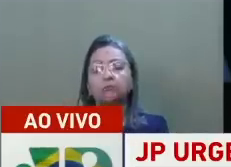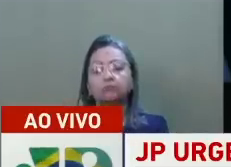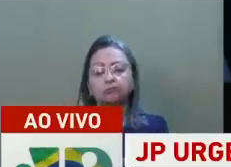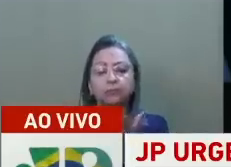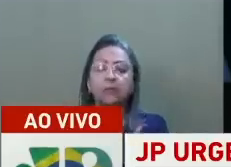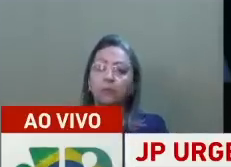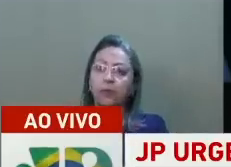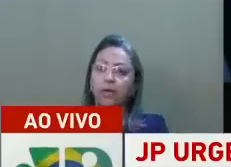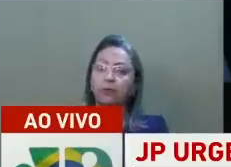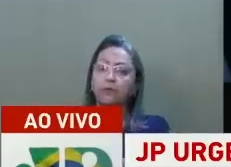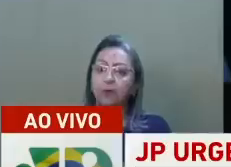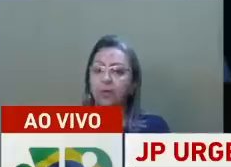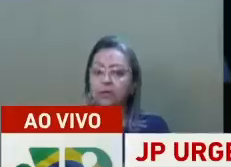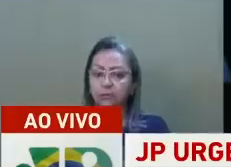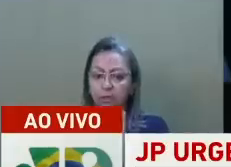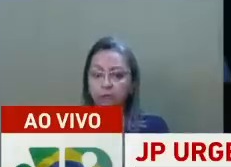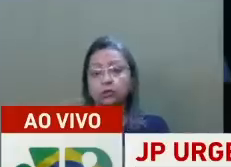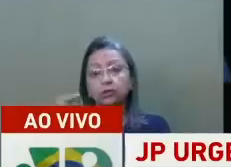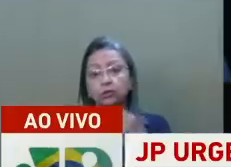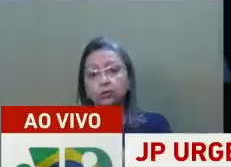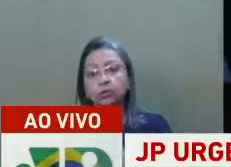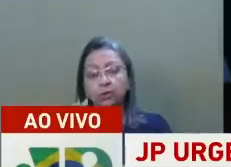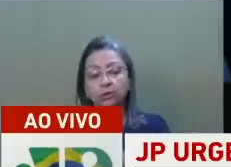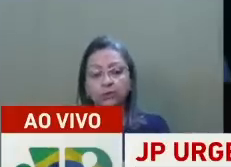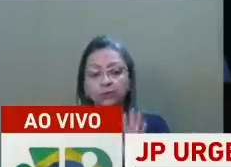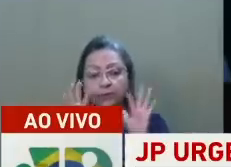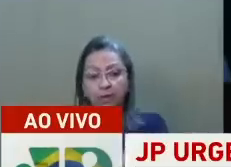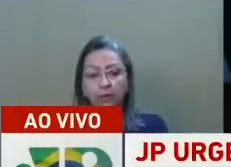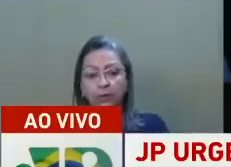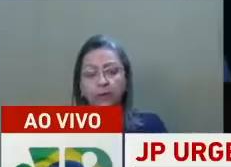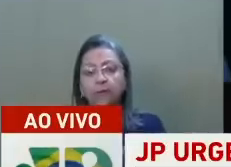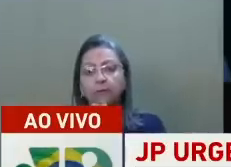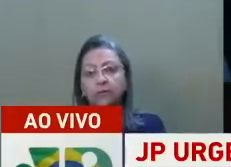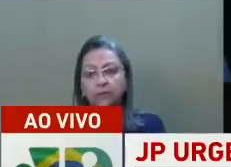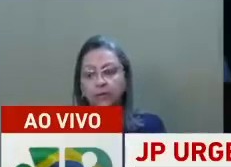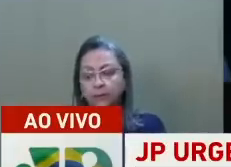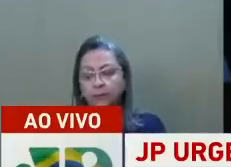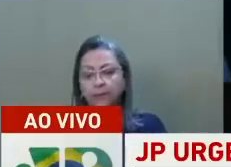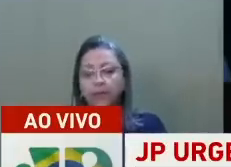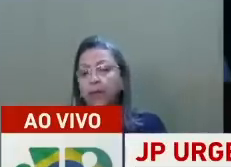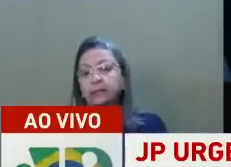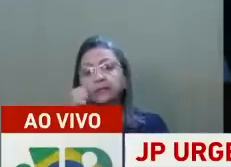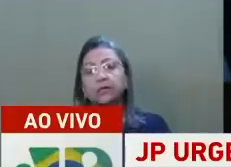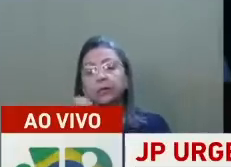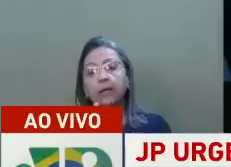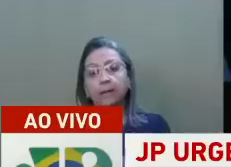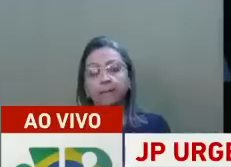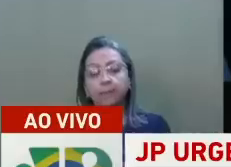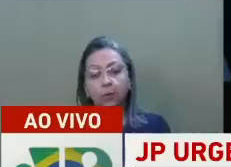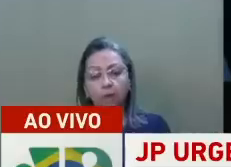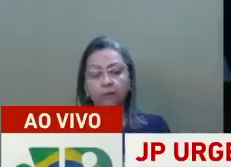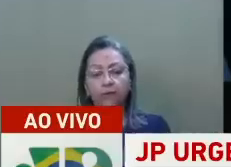Senado. Esse dia 7 de dezembro de 2022, a PEC do Furateto passou, foi